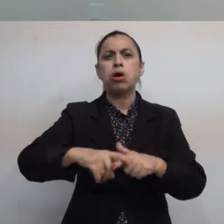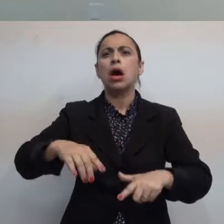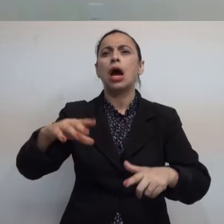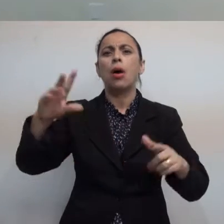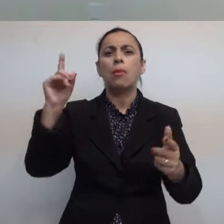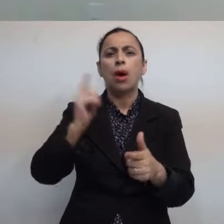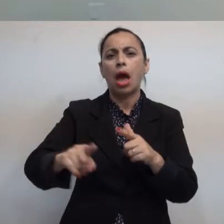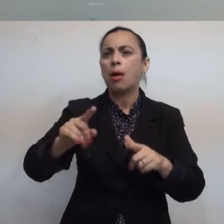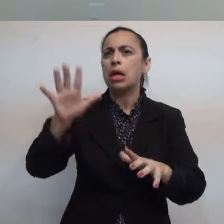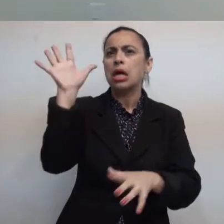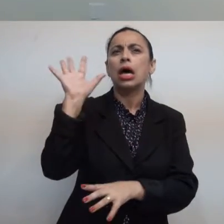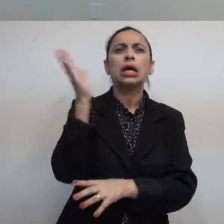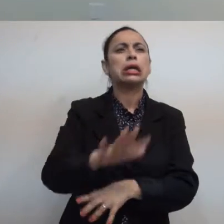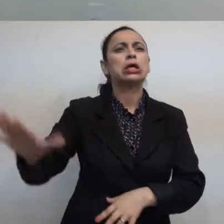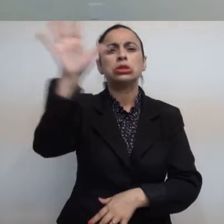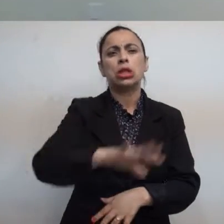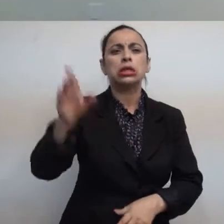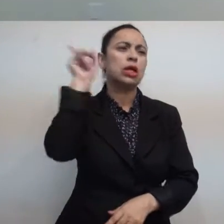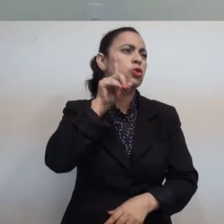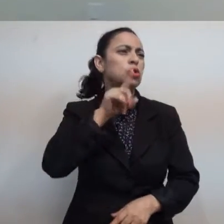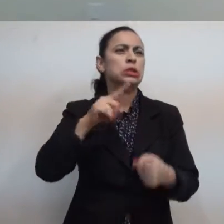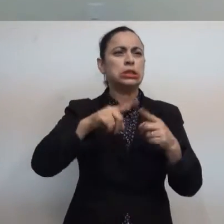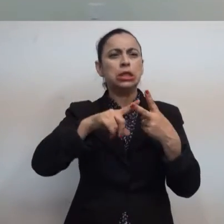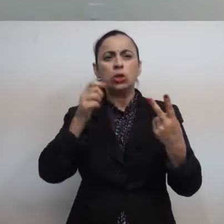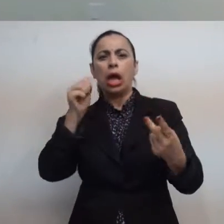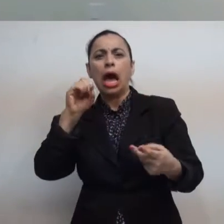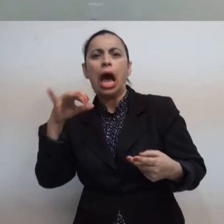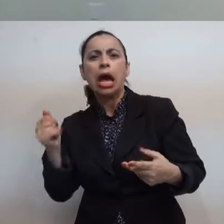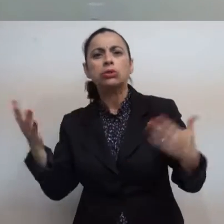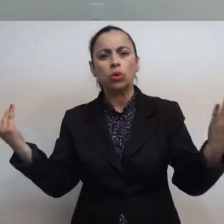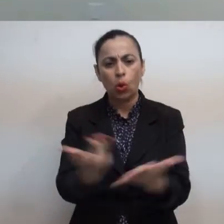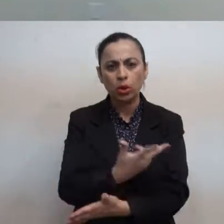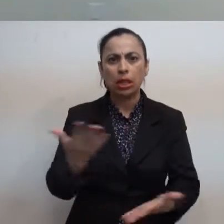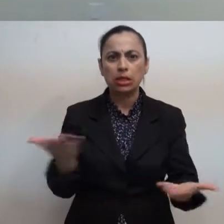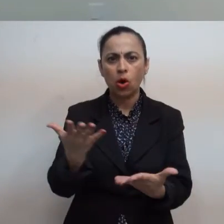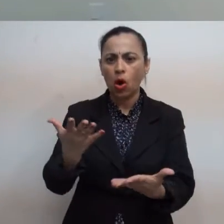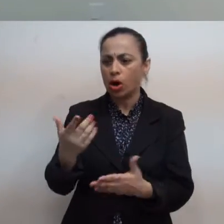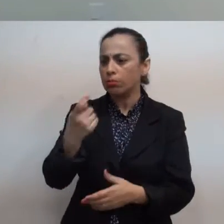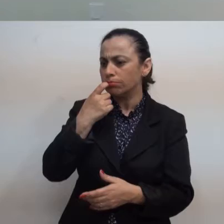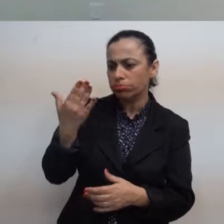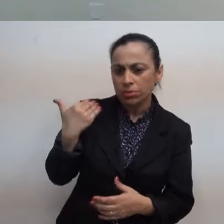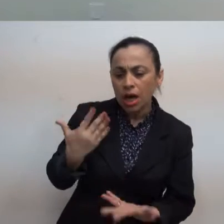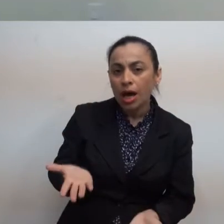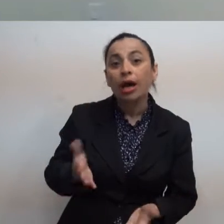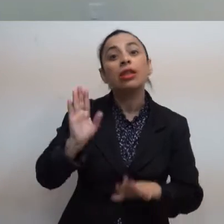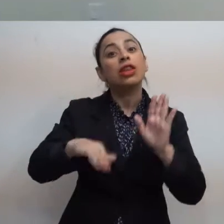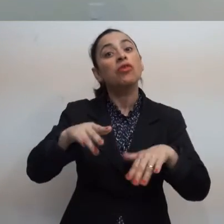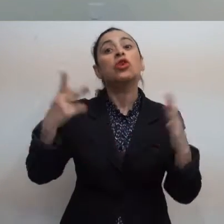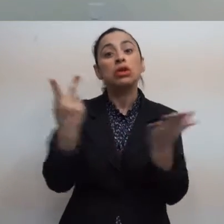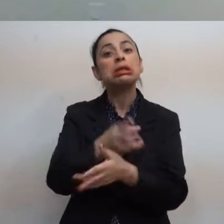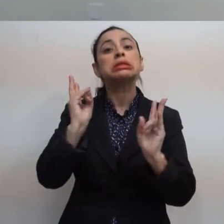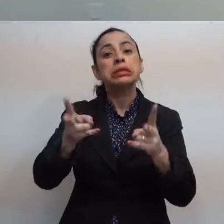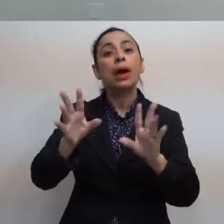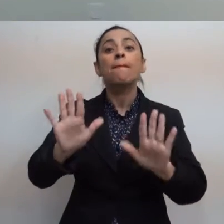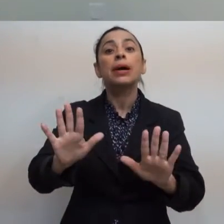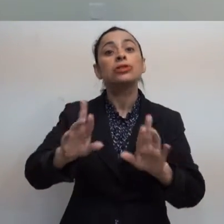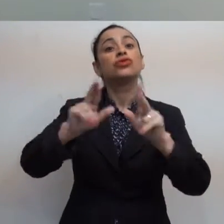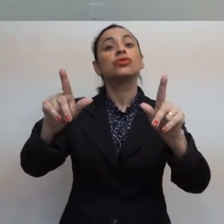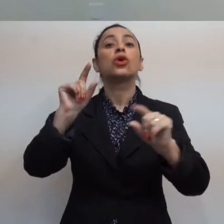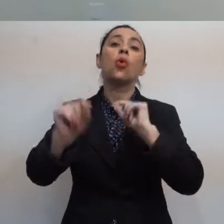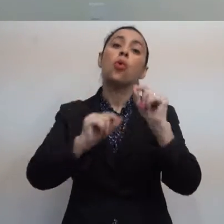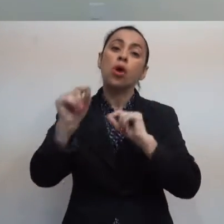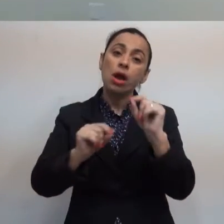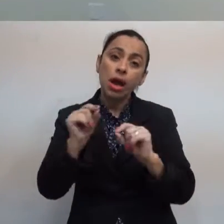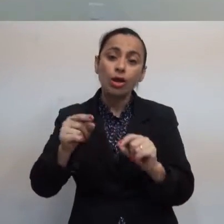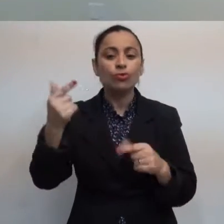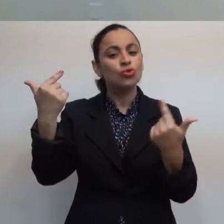essas catástrofes nacionais, Estados Unidos, na Ásia, como tem nos últimos anos? Talvez tenha tido sim.